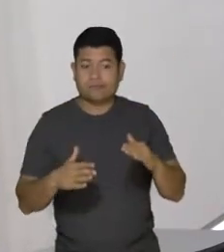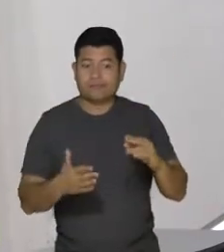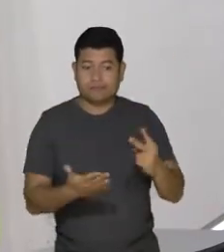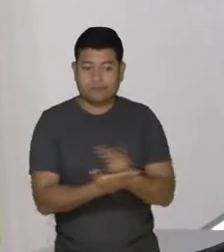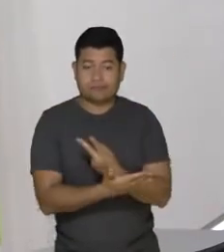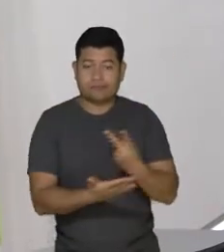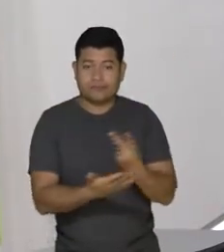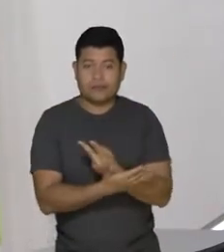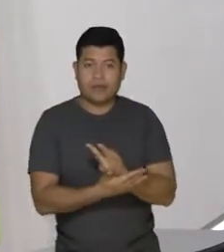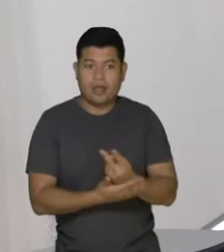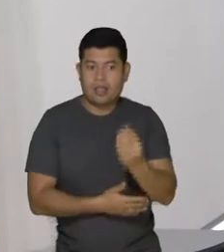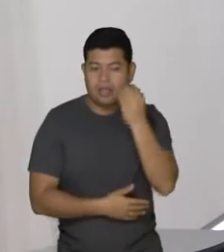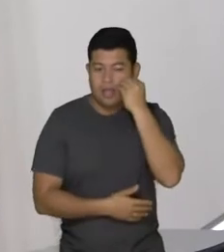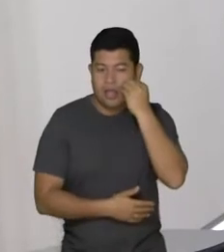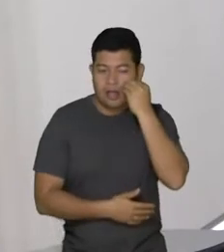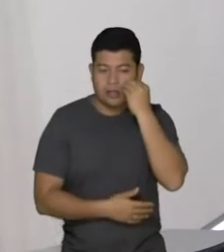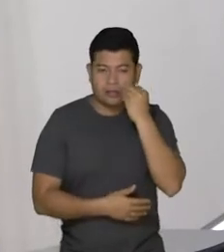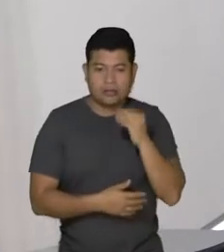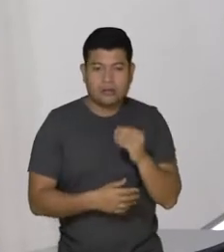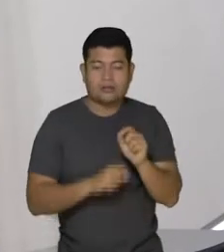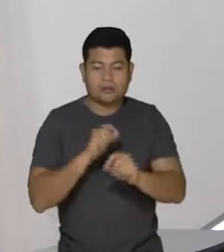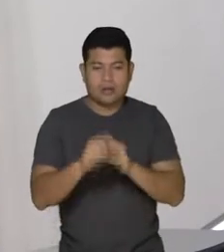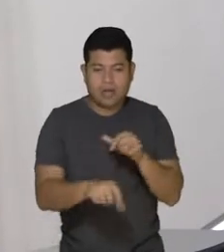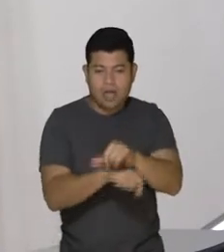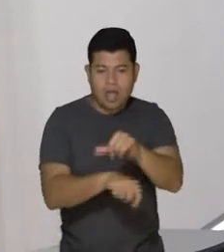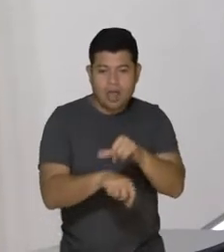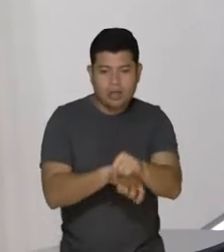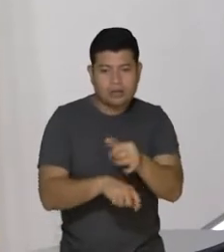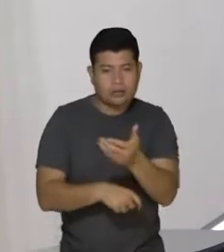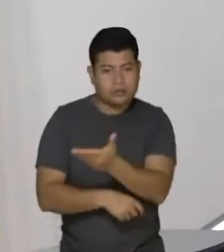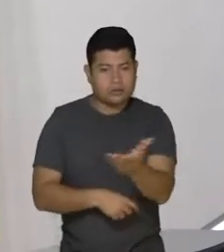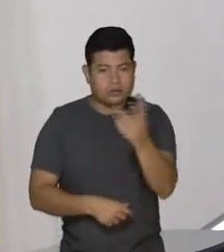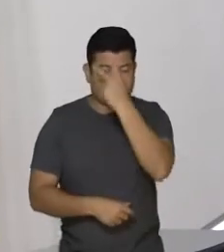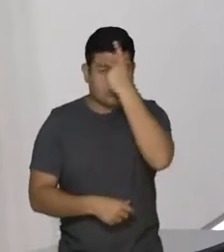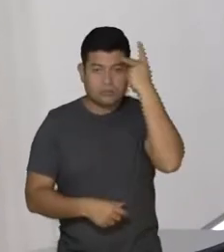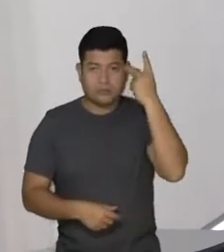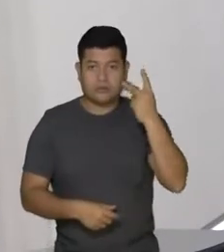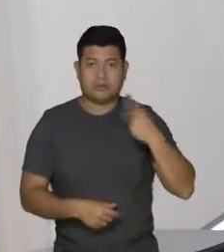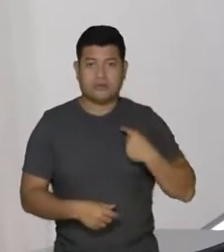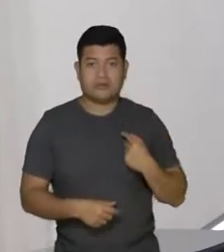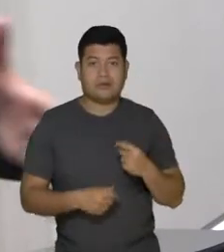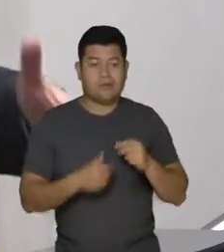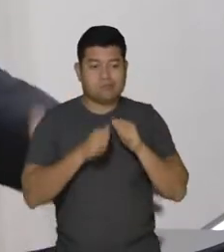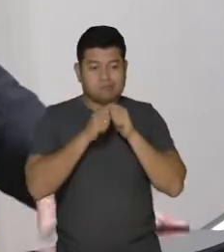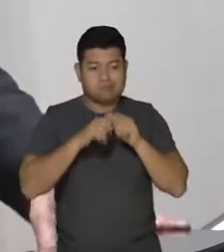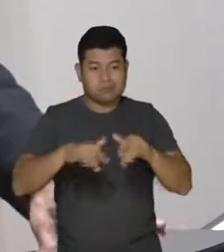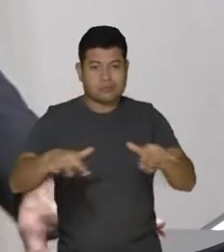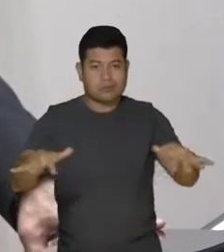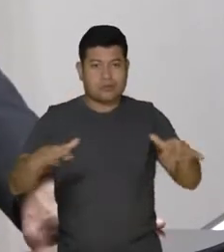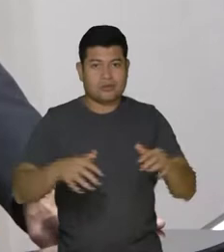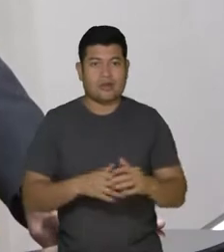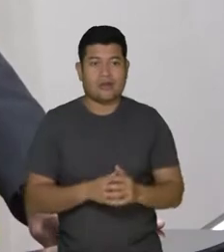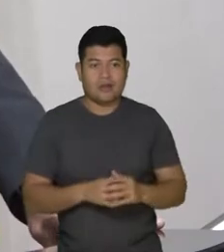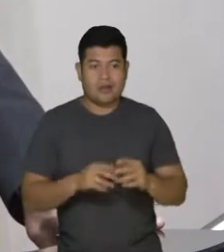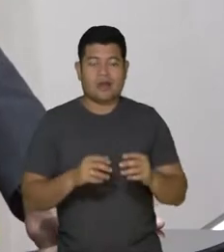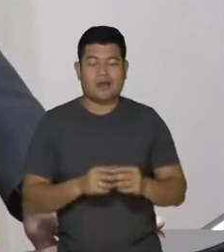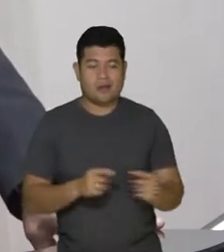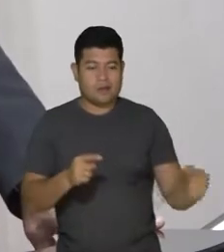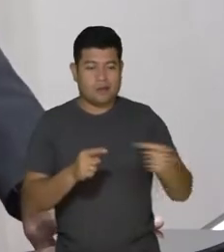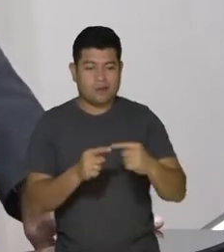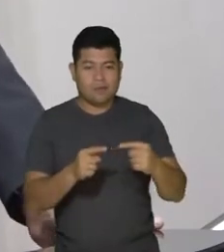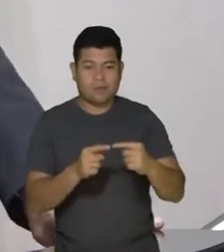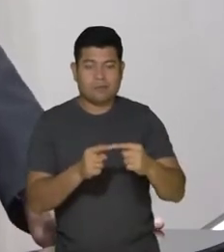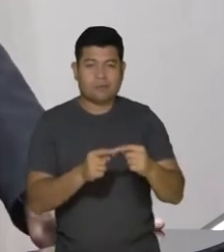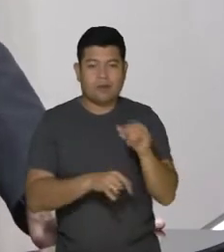induzir o eleitor infelizmente ainda proliferam as chamadas fake News